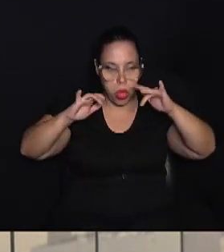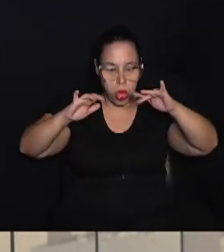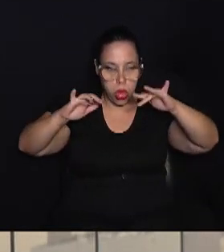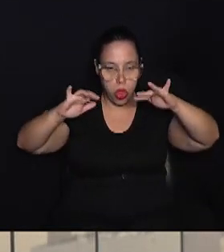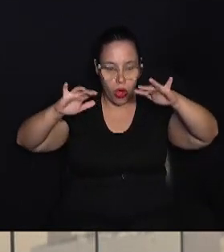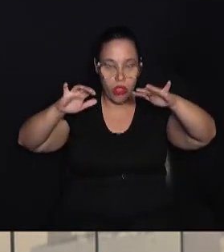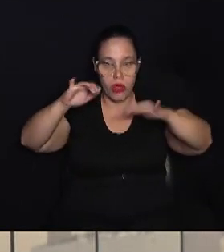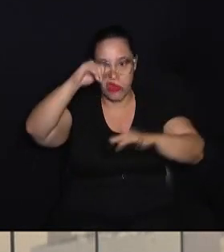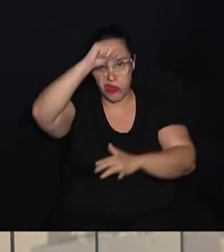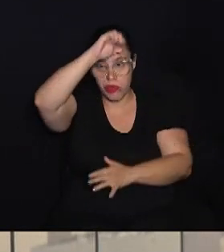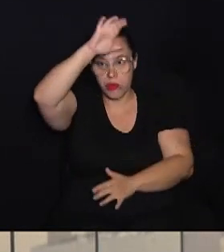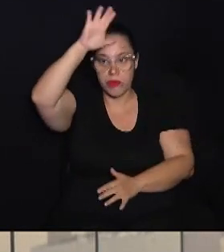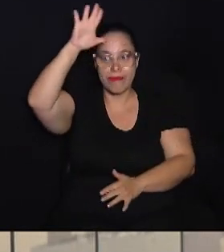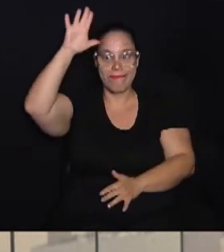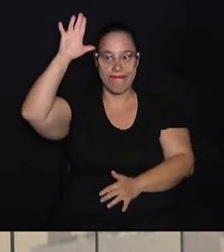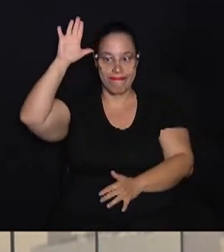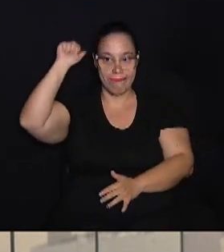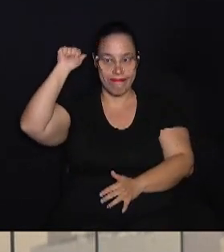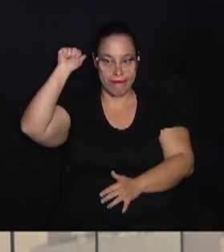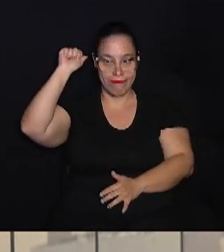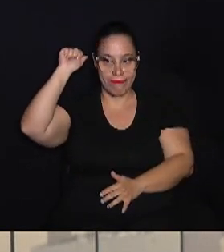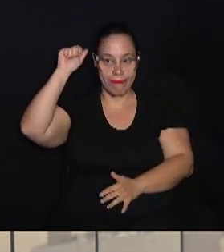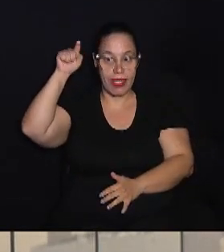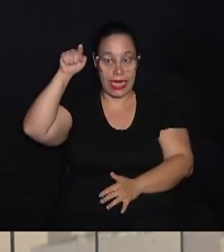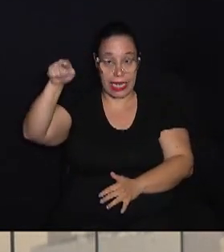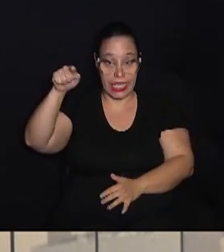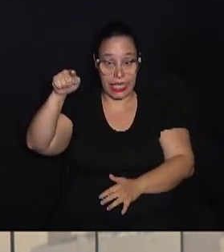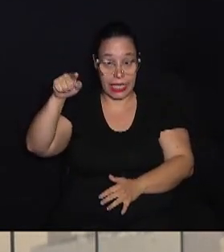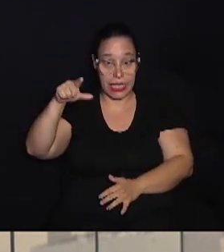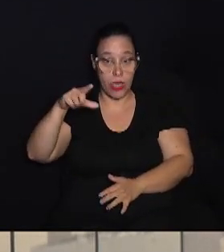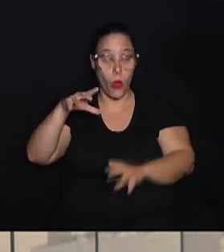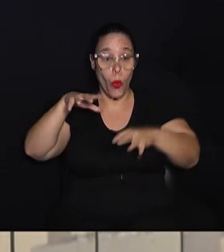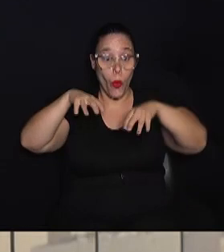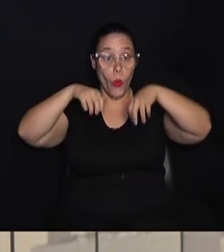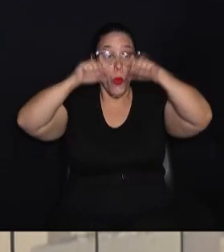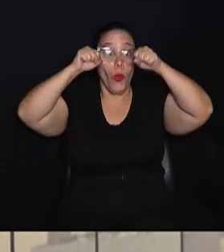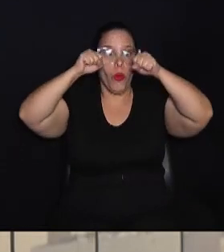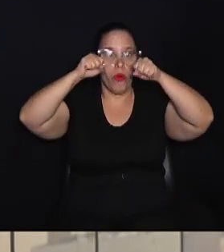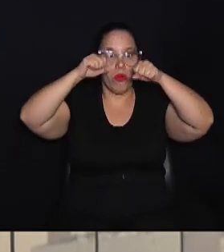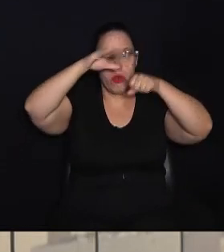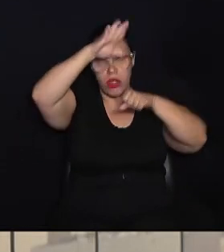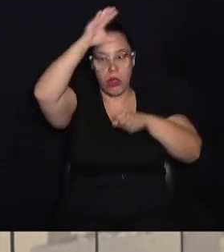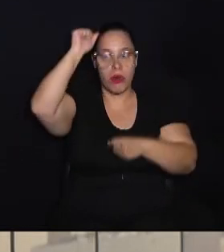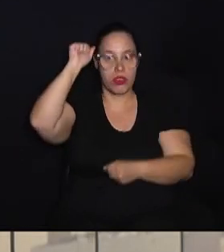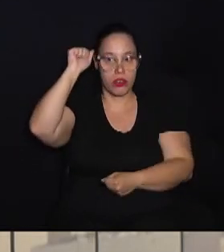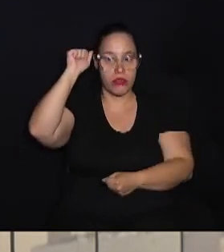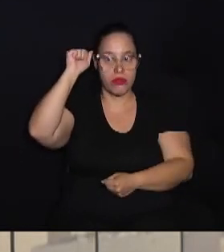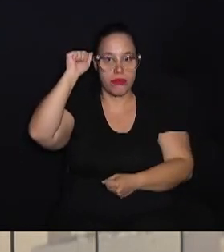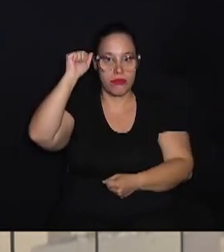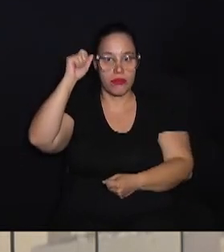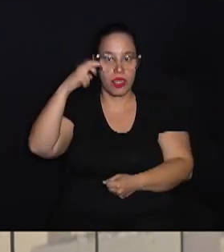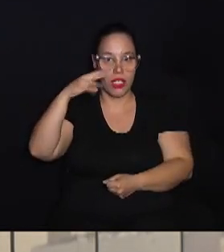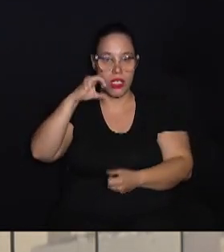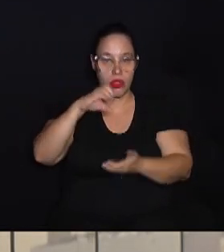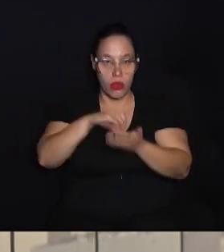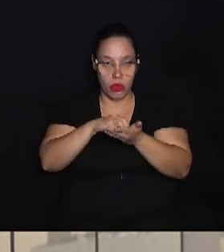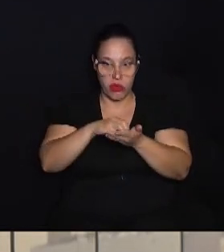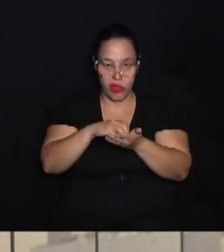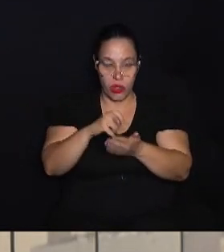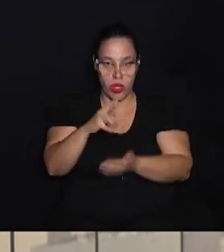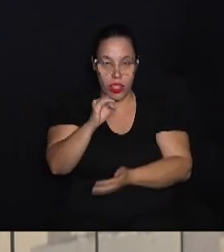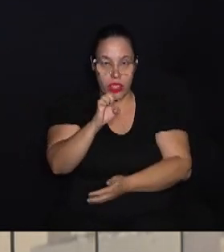lá na Amazônia em consequência das queimadas, porque lá também está seco, uma boa parte da Amazônia, né, em toda a região centro-oeste. Então,